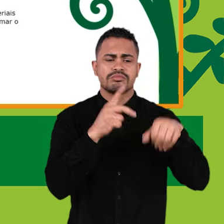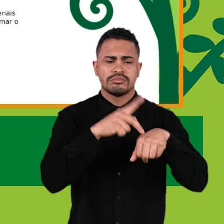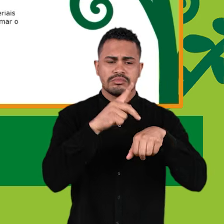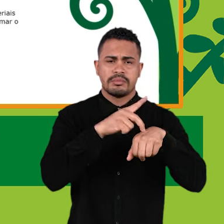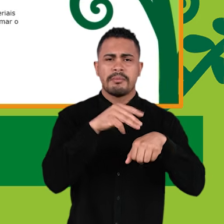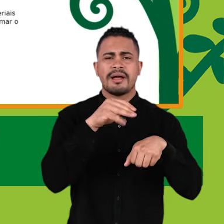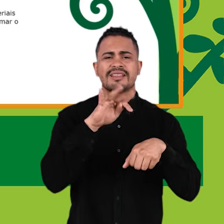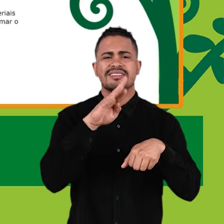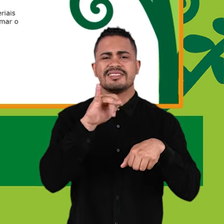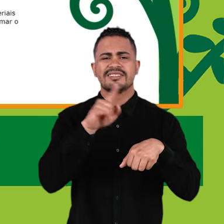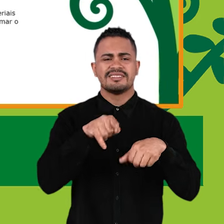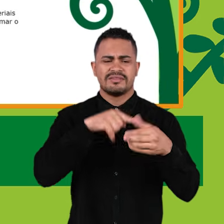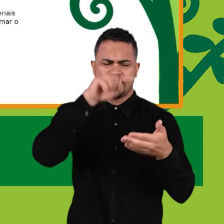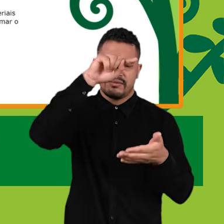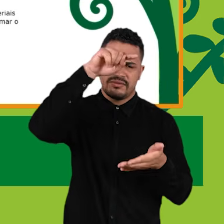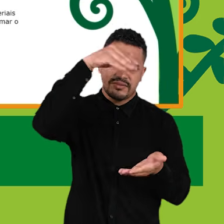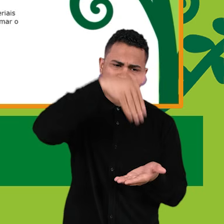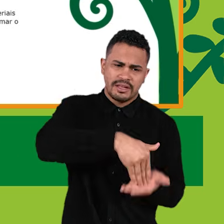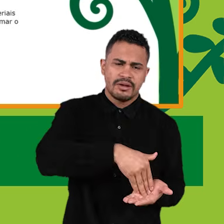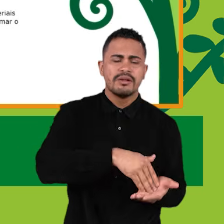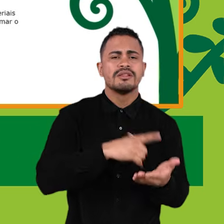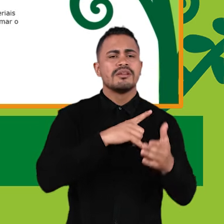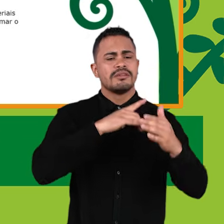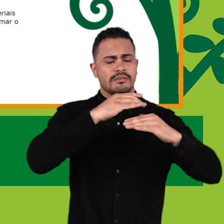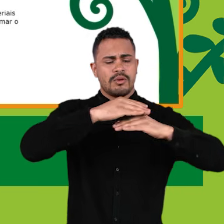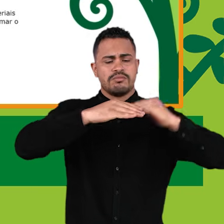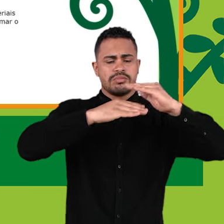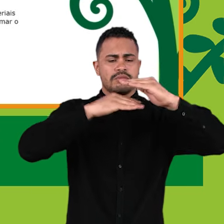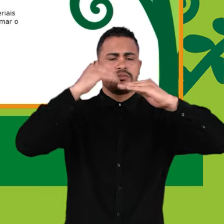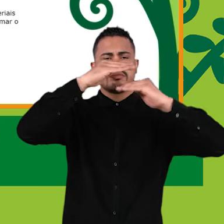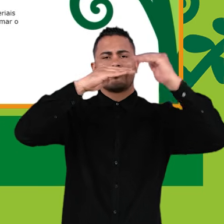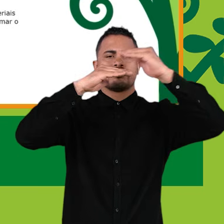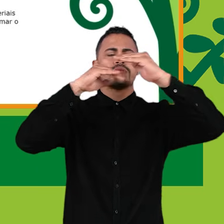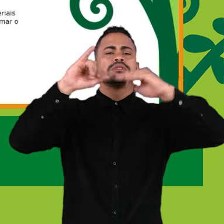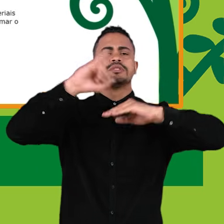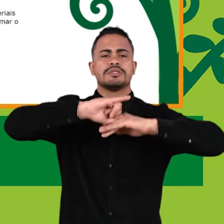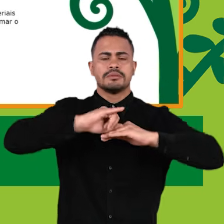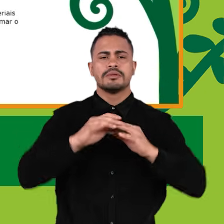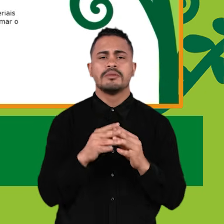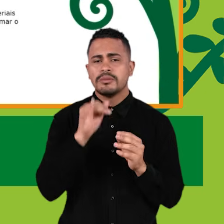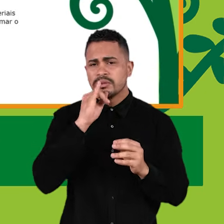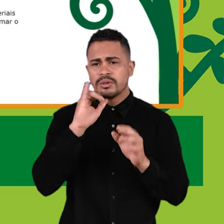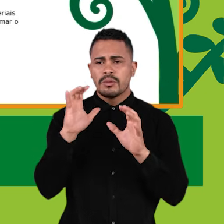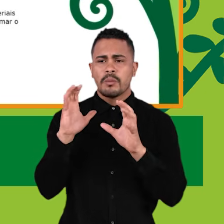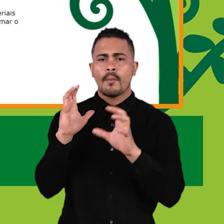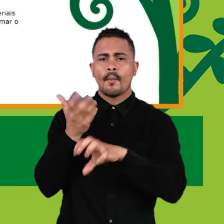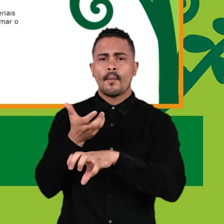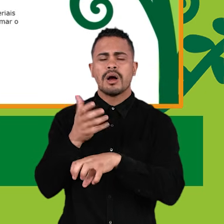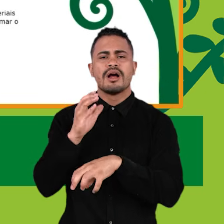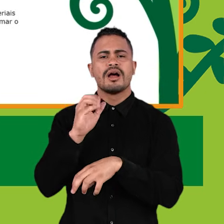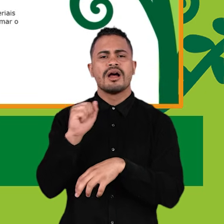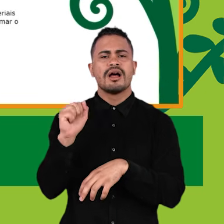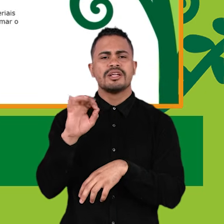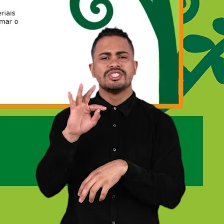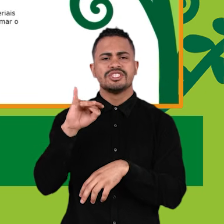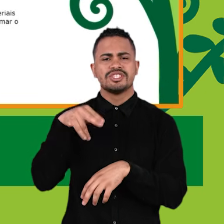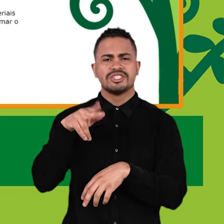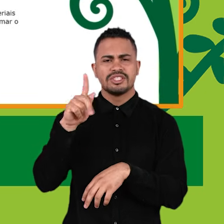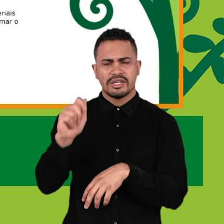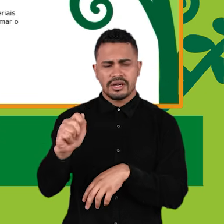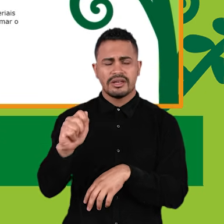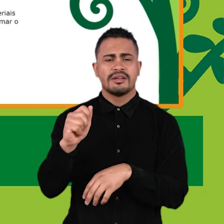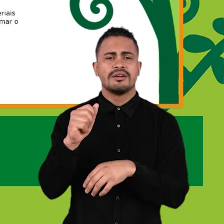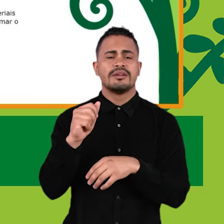matriz está lá embaixo e eu tenho várias camadas de solo ali em cima. Já se você tem, como por exemplo na Caatinga, um solo mais raso, onde a